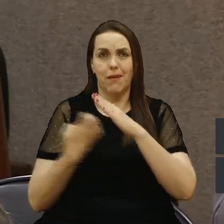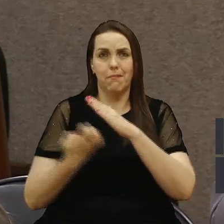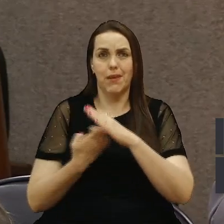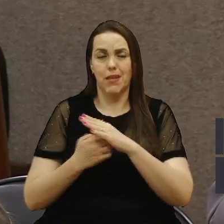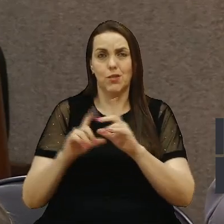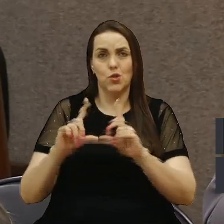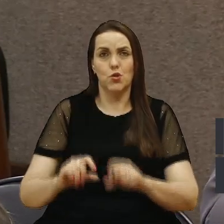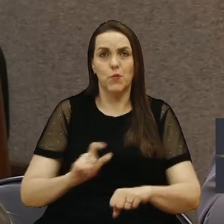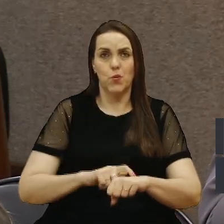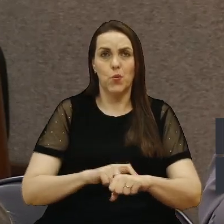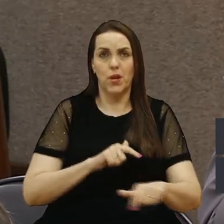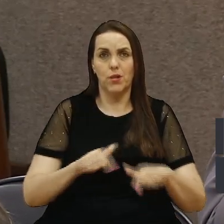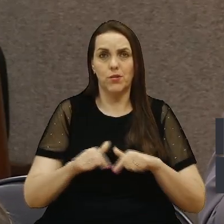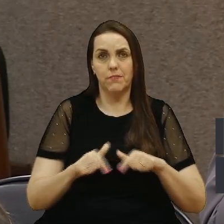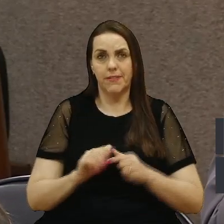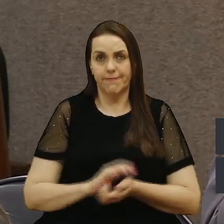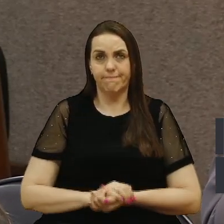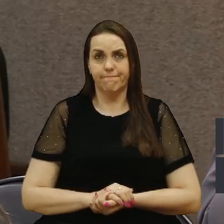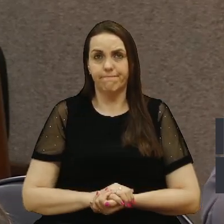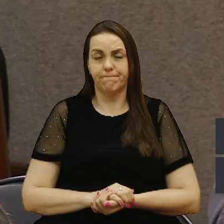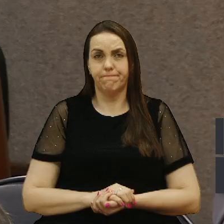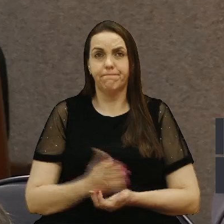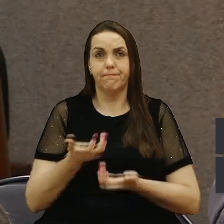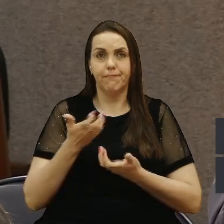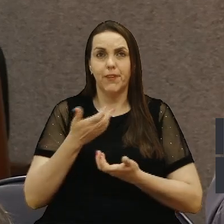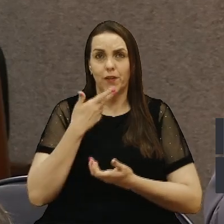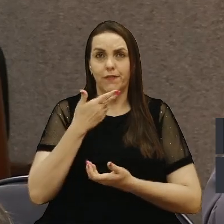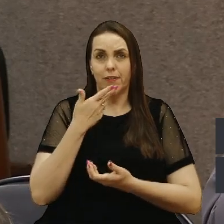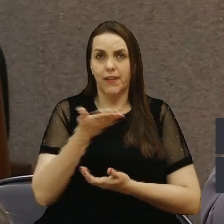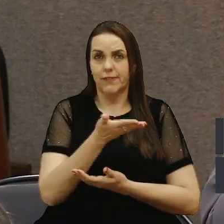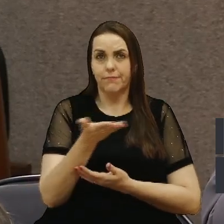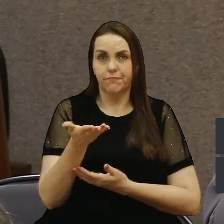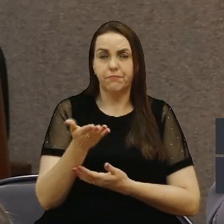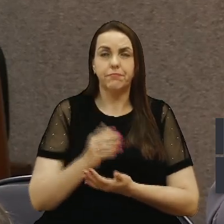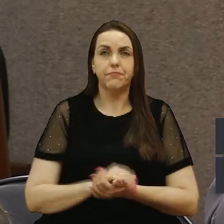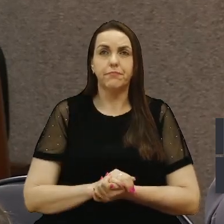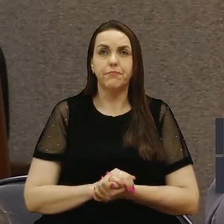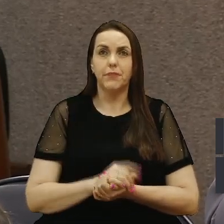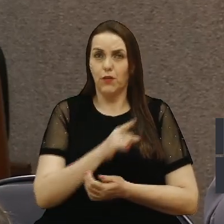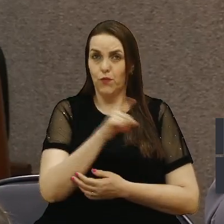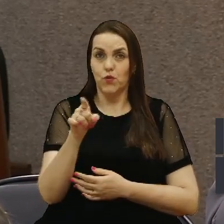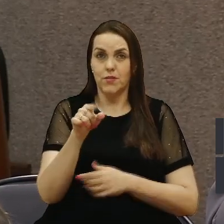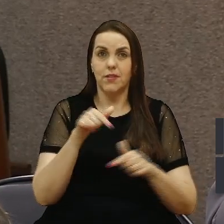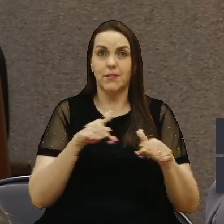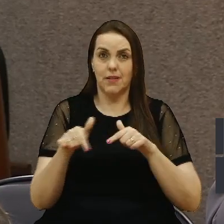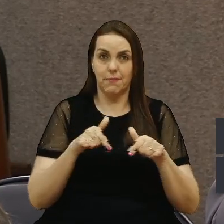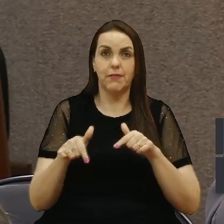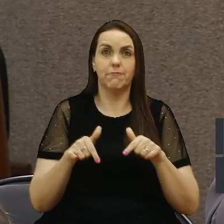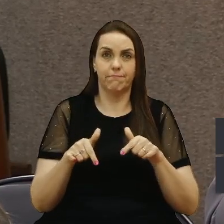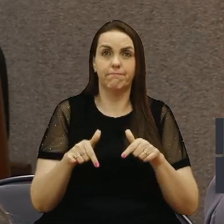jornada de trabalho. Eu quero aqui dizer para você, trabalhador,